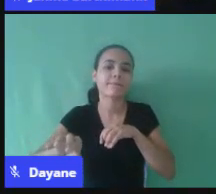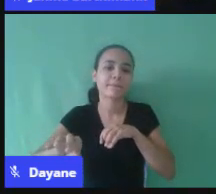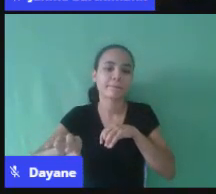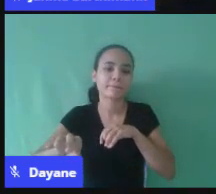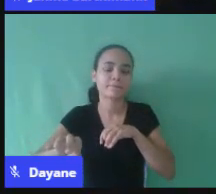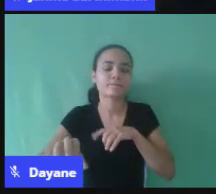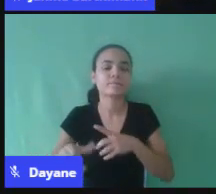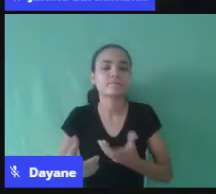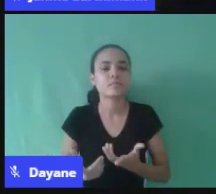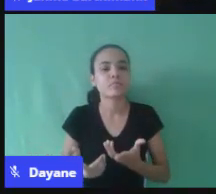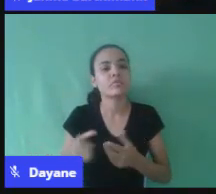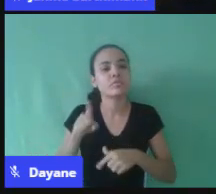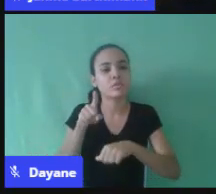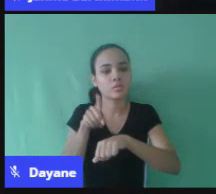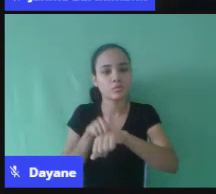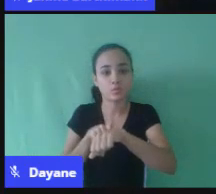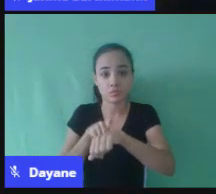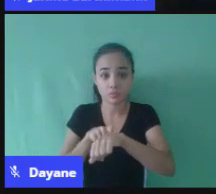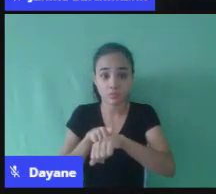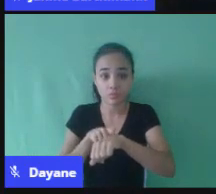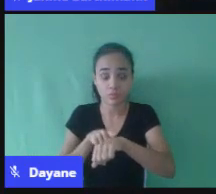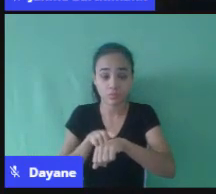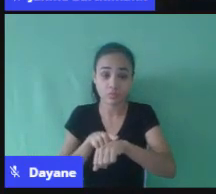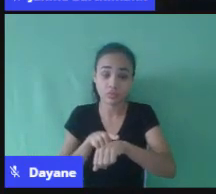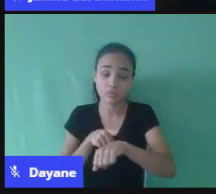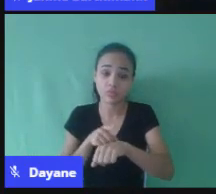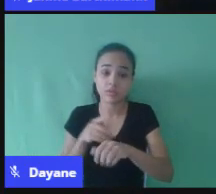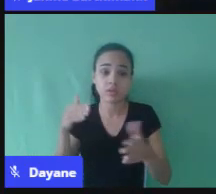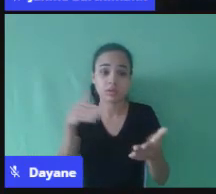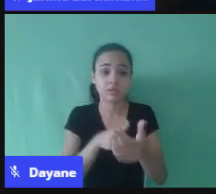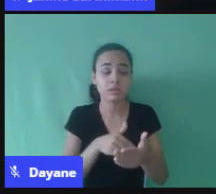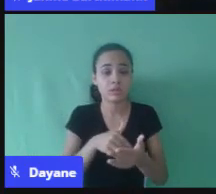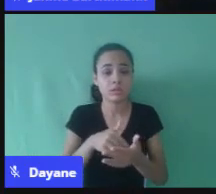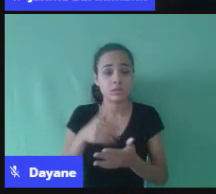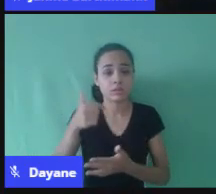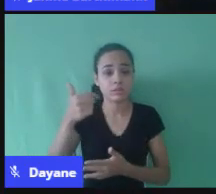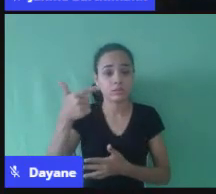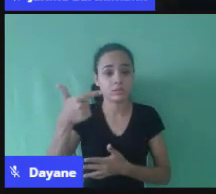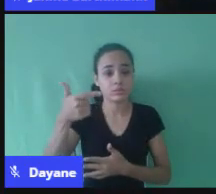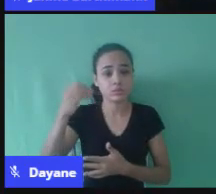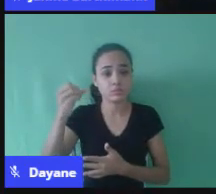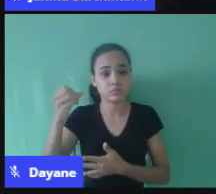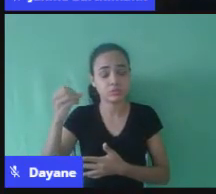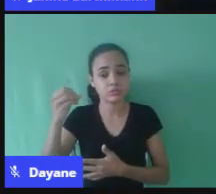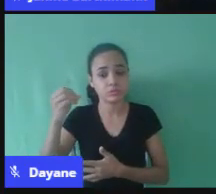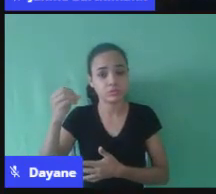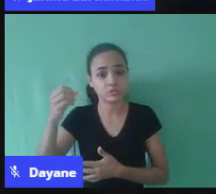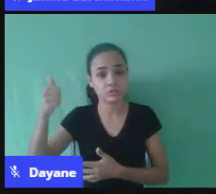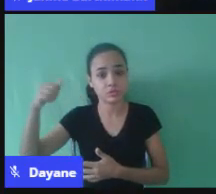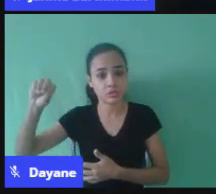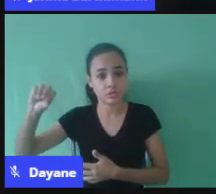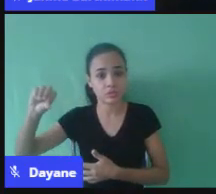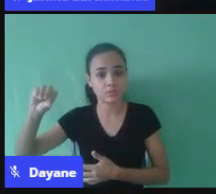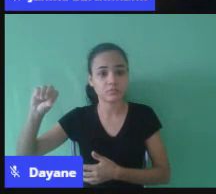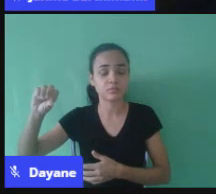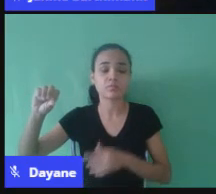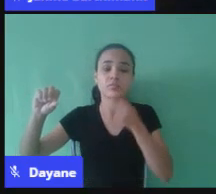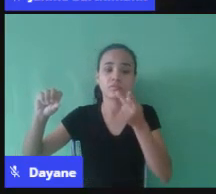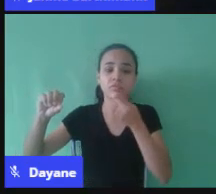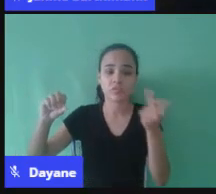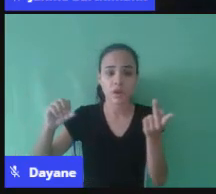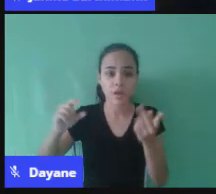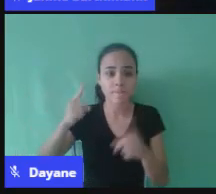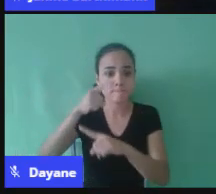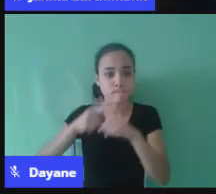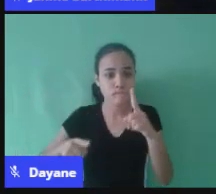até 2019, proibido aquele cartaz nas salas, proibido o celular. Agora é o